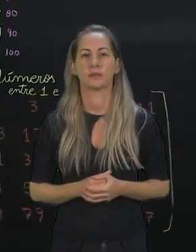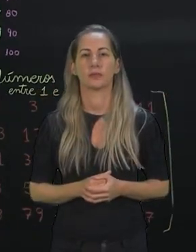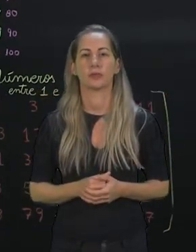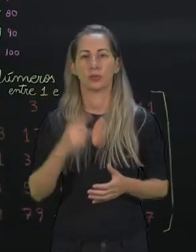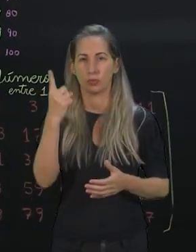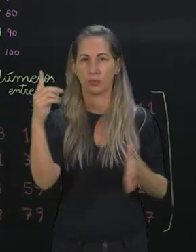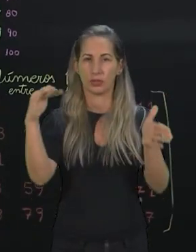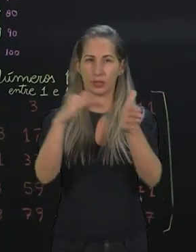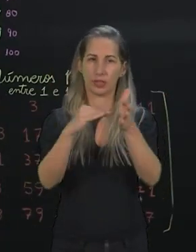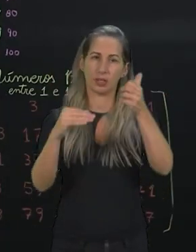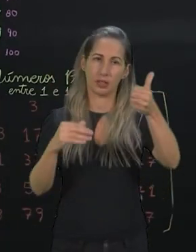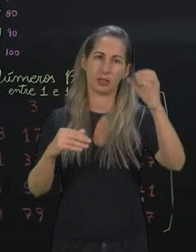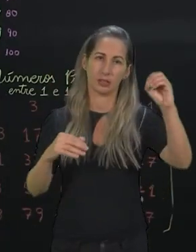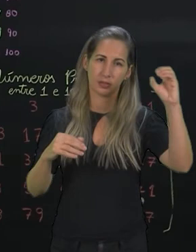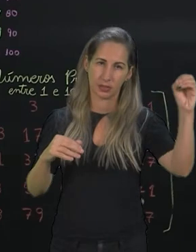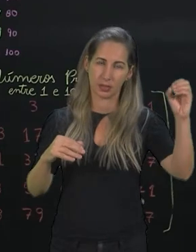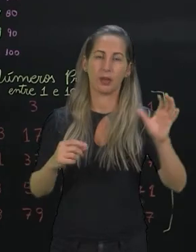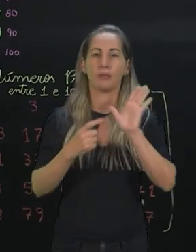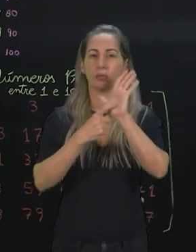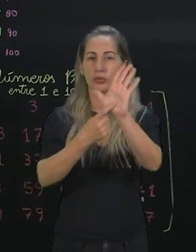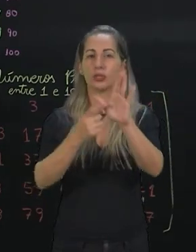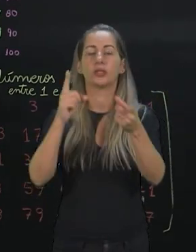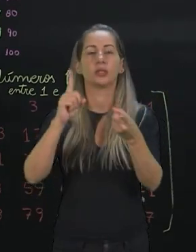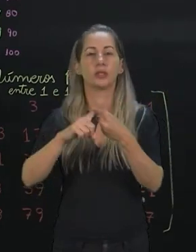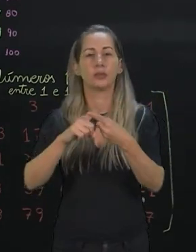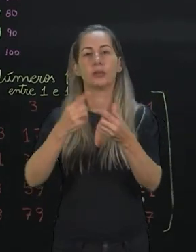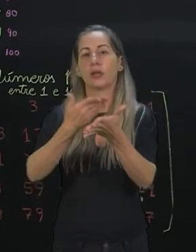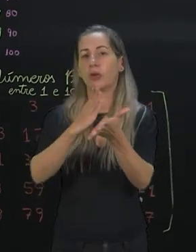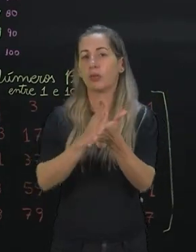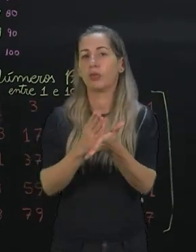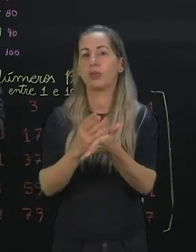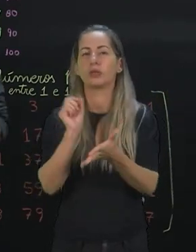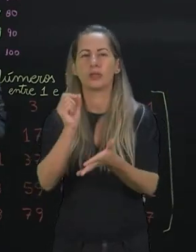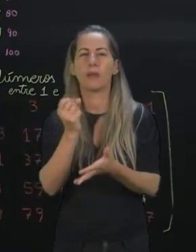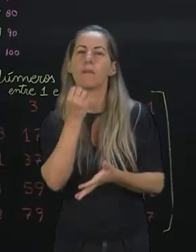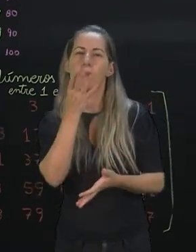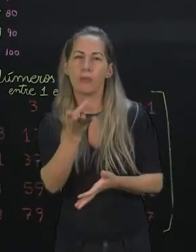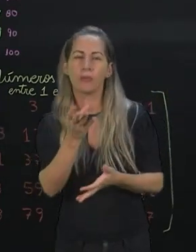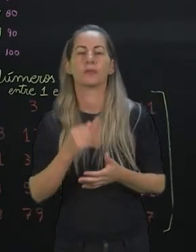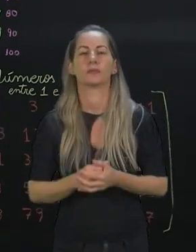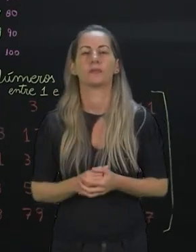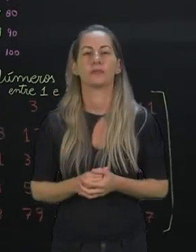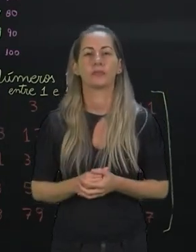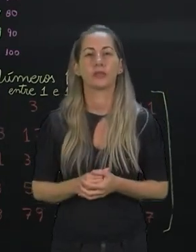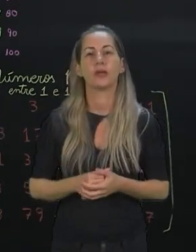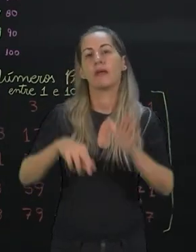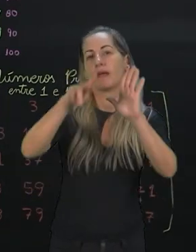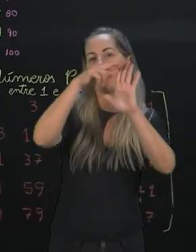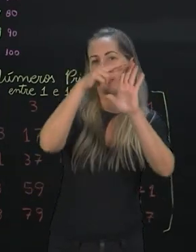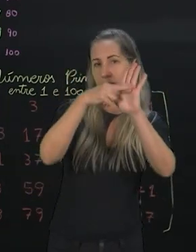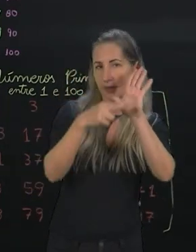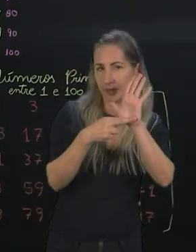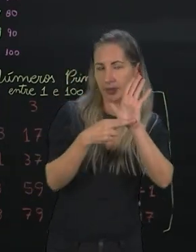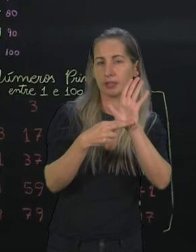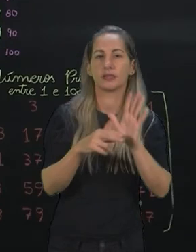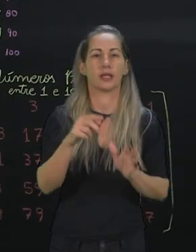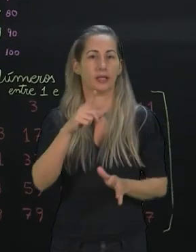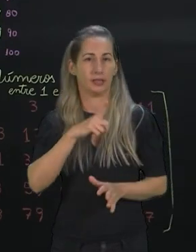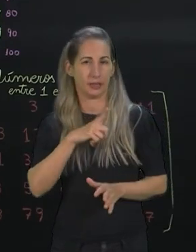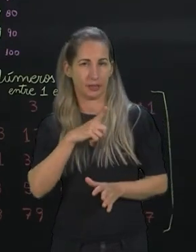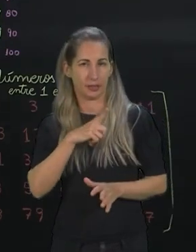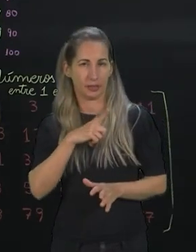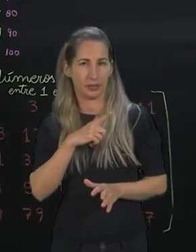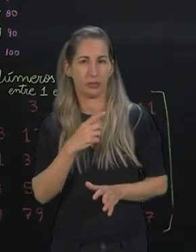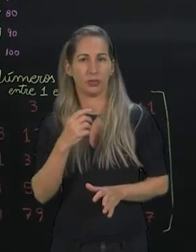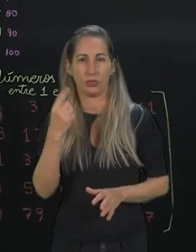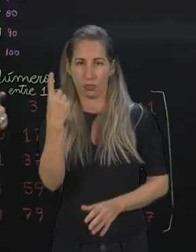relacionados de 1 até 100, tá? Eu te mostrei também algumas curiosidades bem bacanas e algumas regrinhas, onde nós tínhamos que